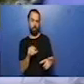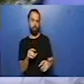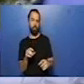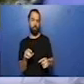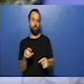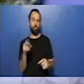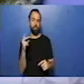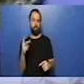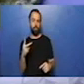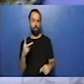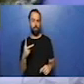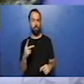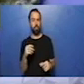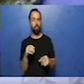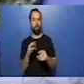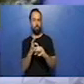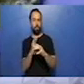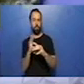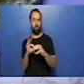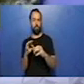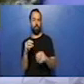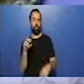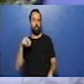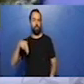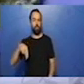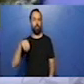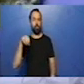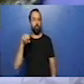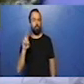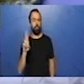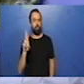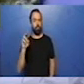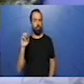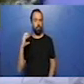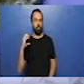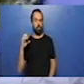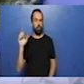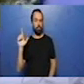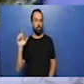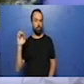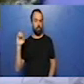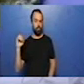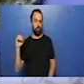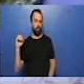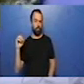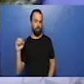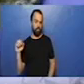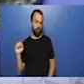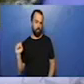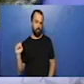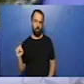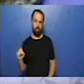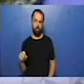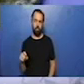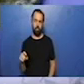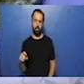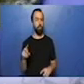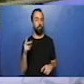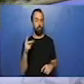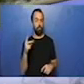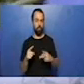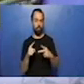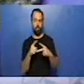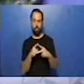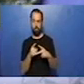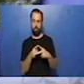núcleo responsável pelo metabolismo, ou seja, as reações químicas, os processos que ocorrem dentro do organismo, é esse núcleo maior.